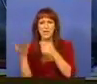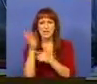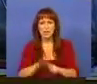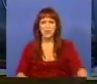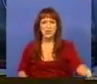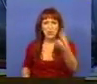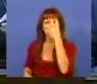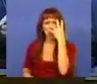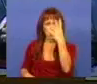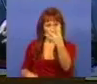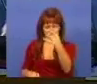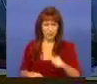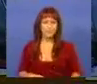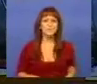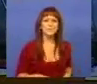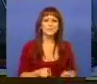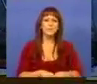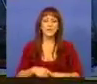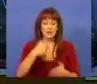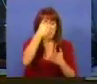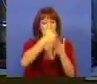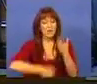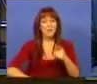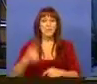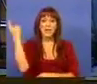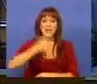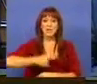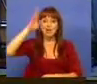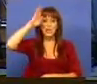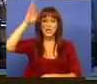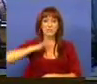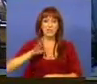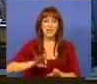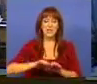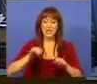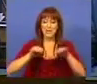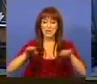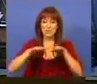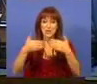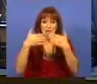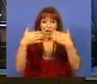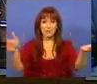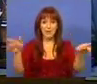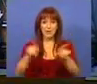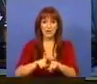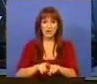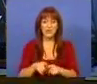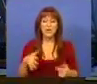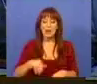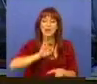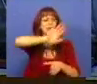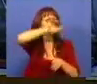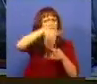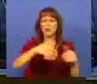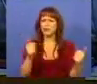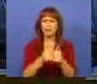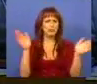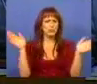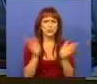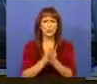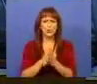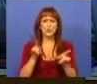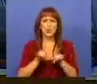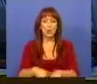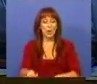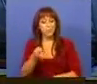exemplos. O enunciado dos deveres militares como categorias abertas, onde cabe tudo o